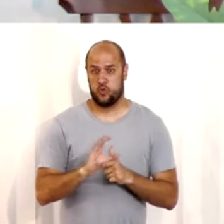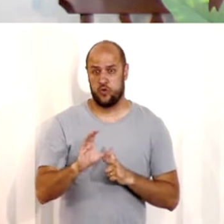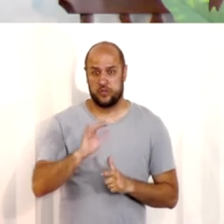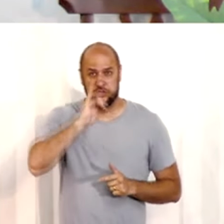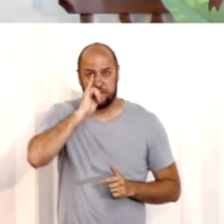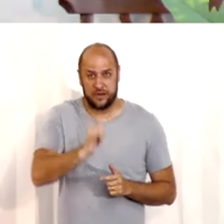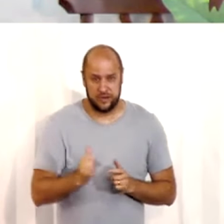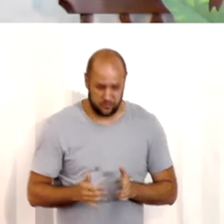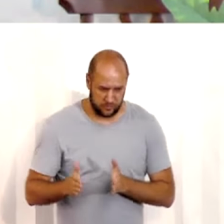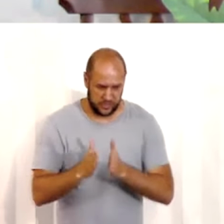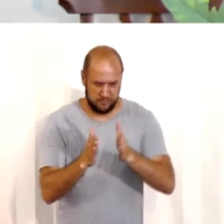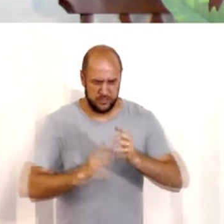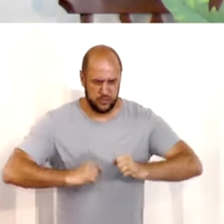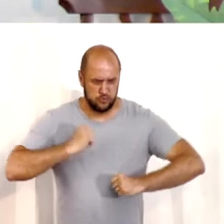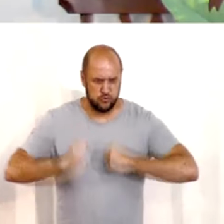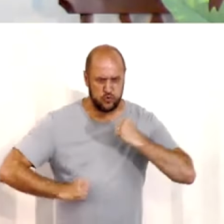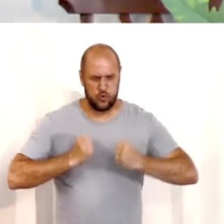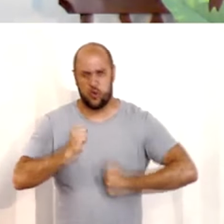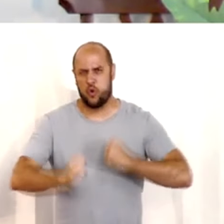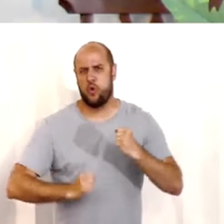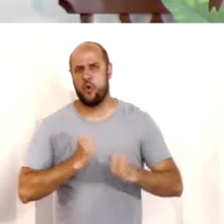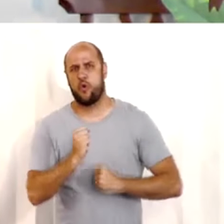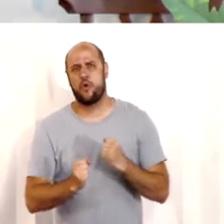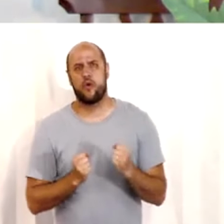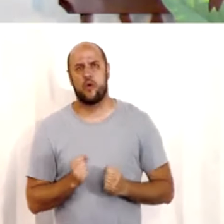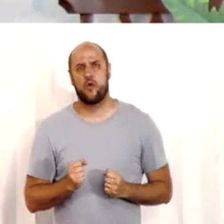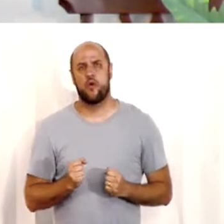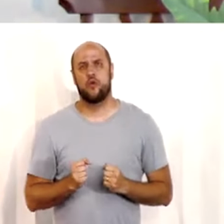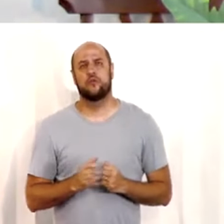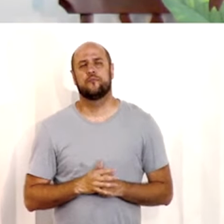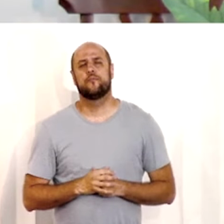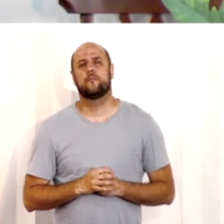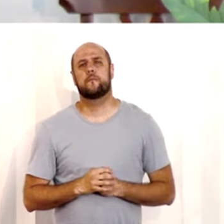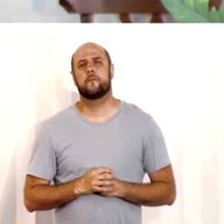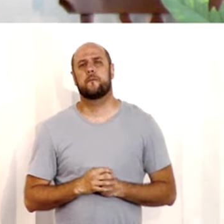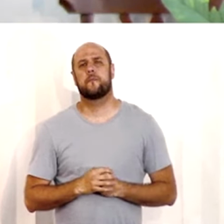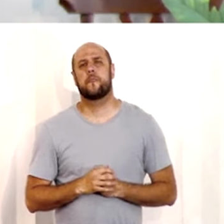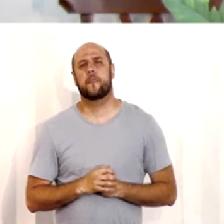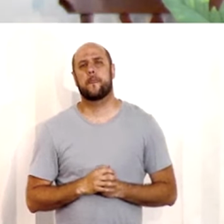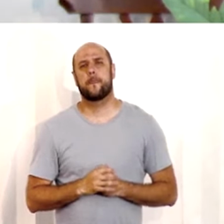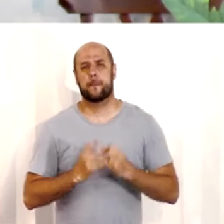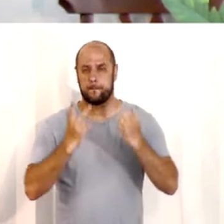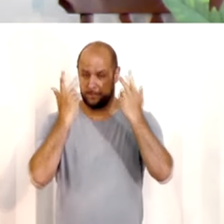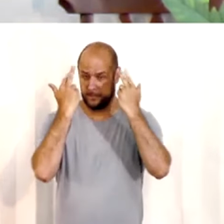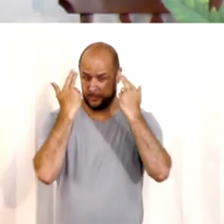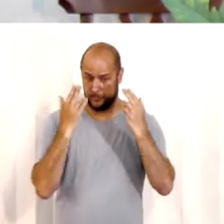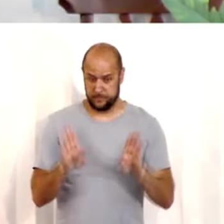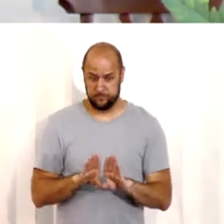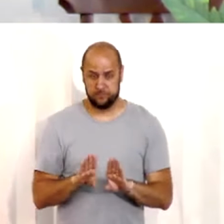e correr o atleta. Isso era muito comum também